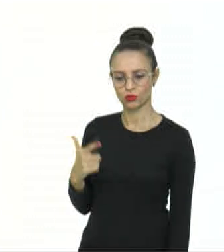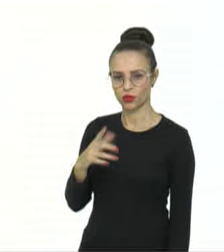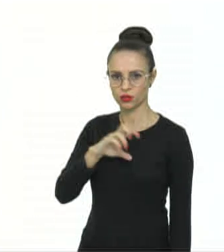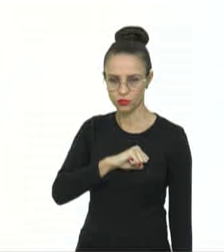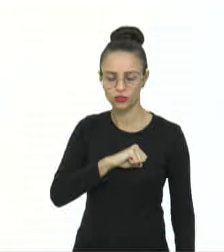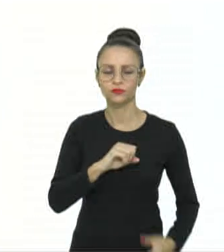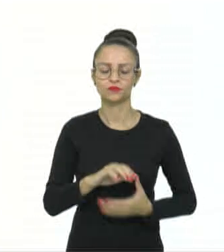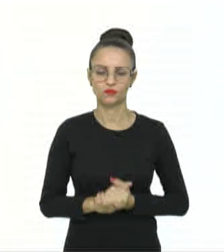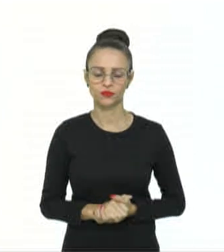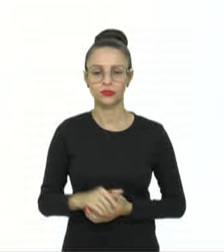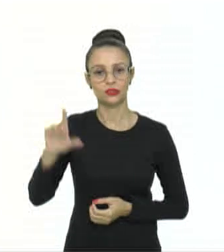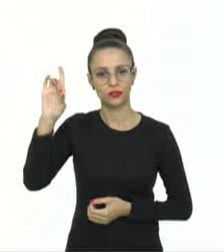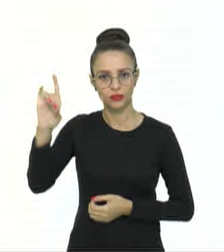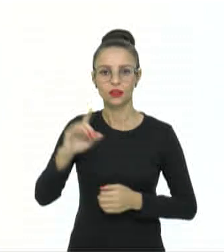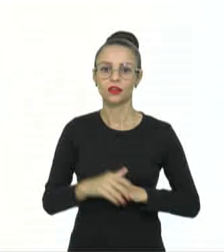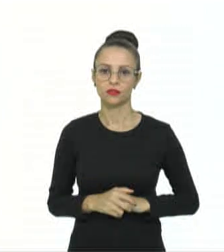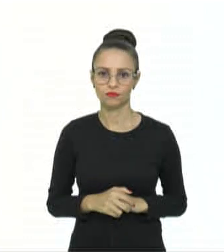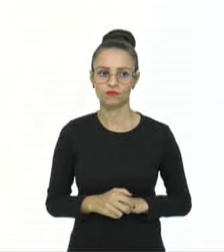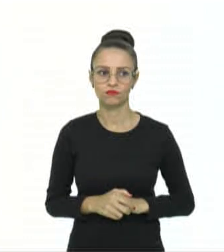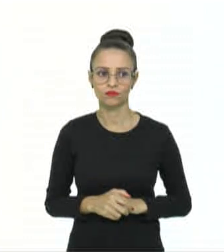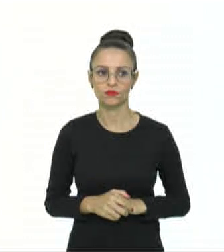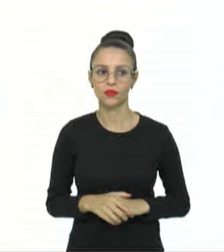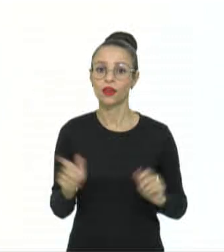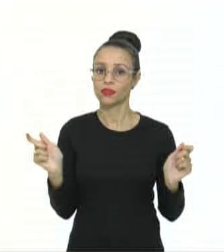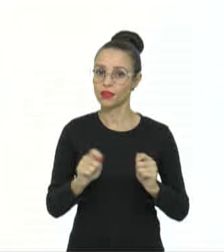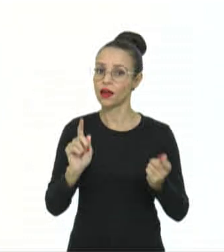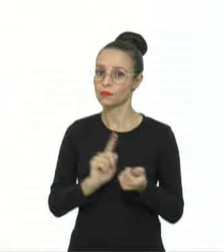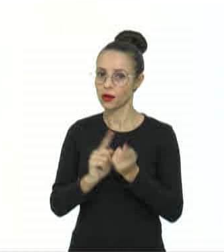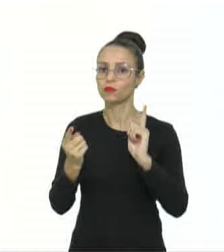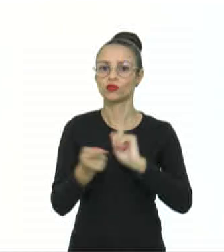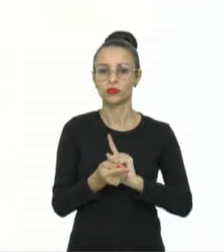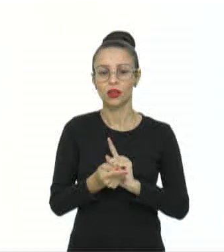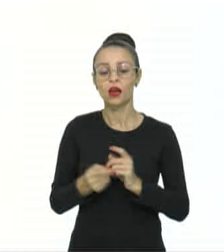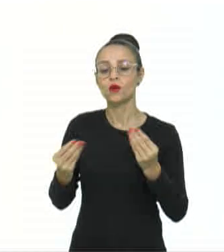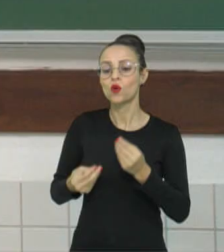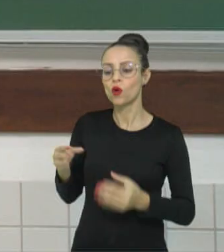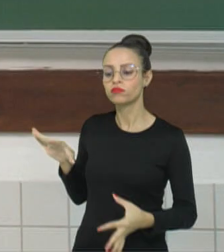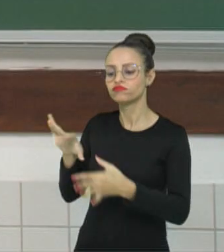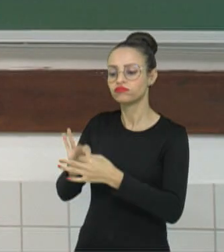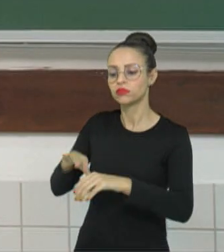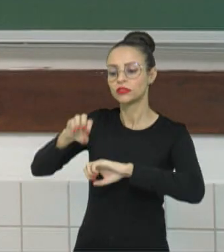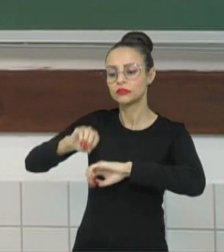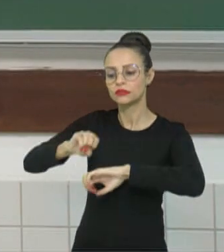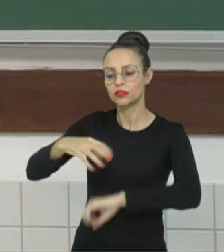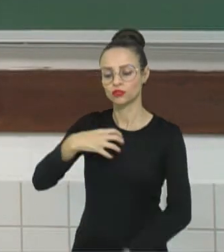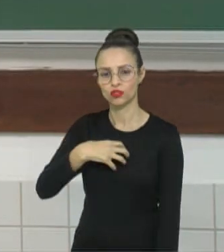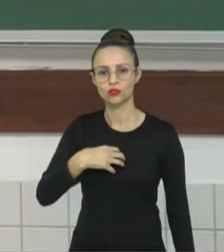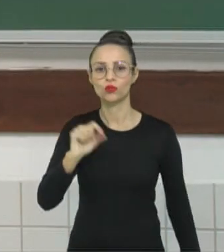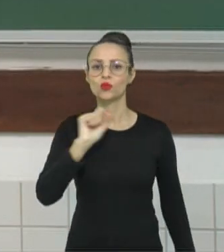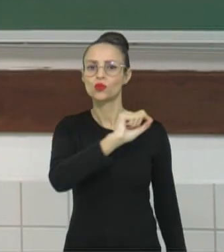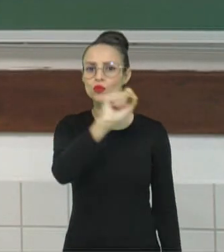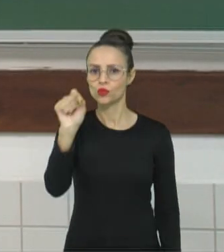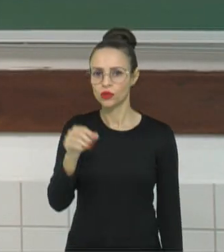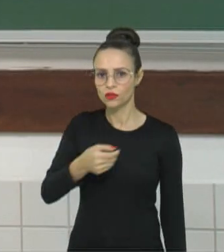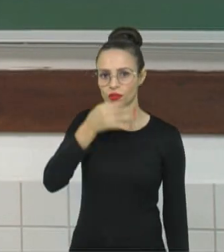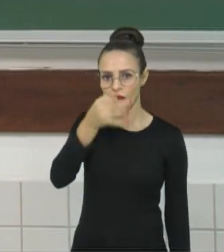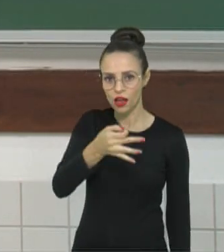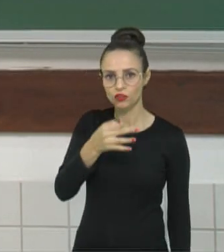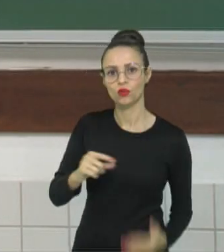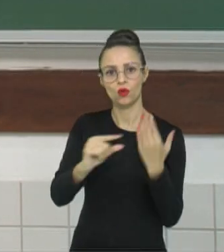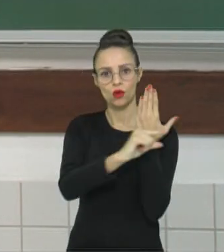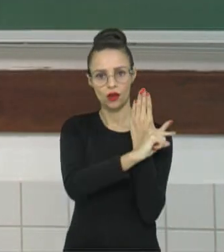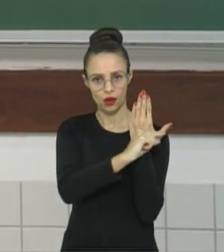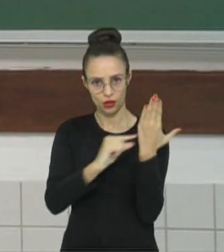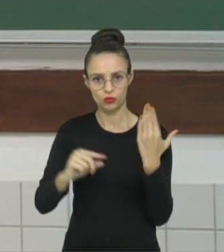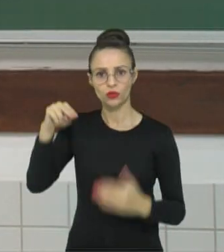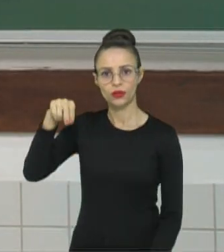Ou letra D, reversível a partir das formas de ensinar. O que vocês acham? Então, para esse autor ali, né, o